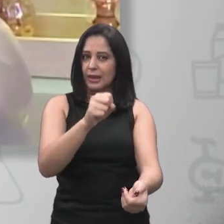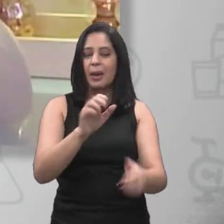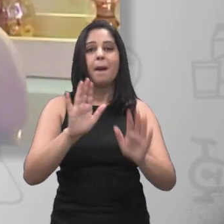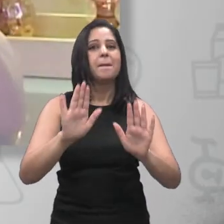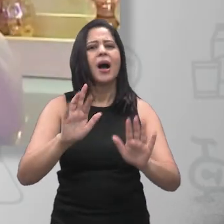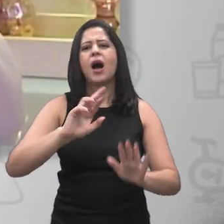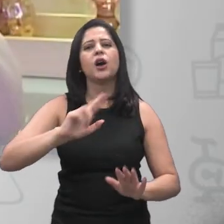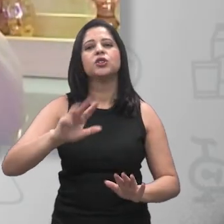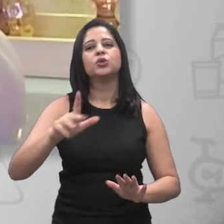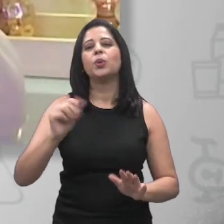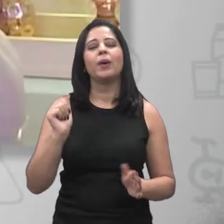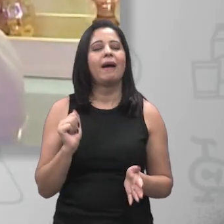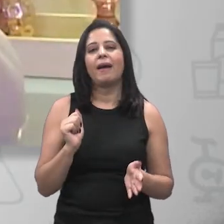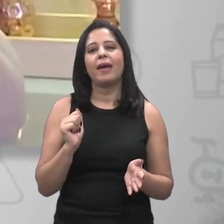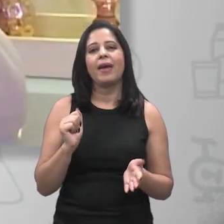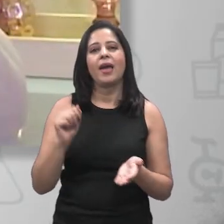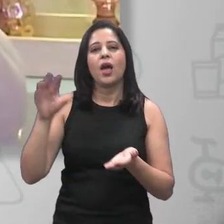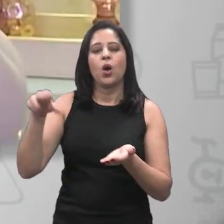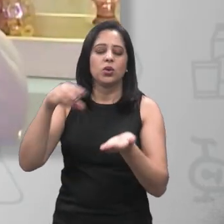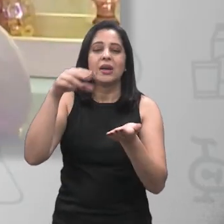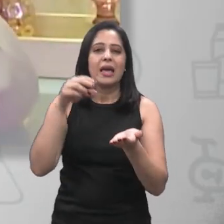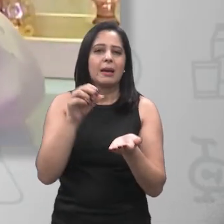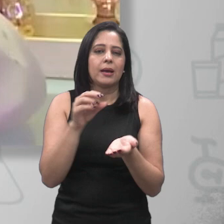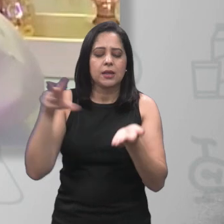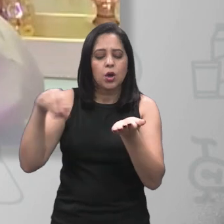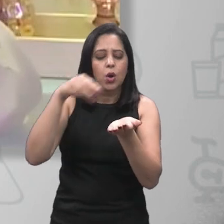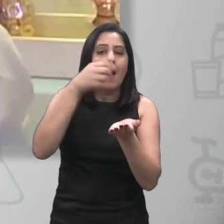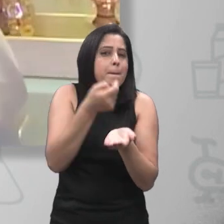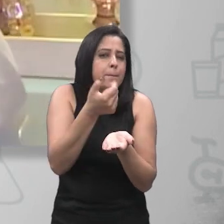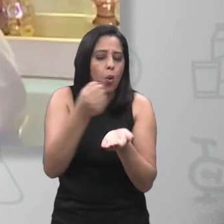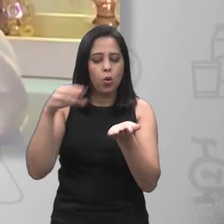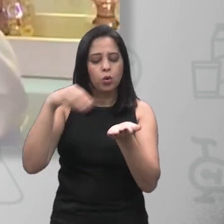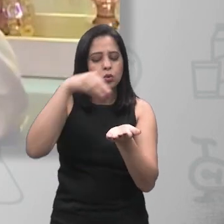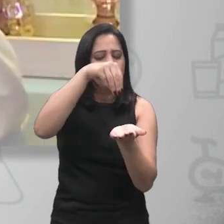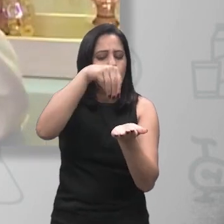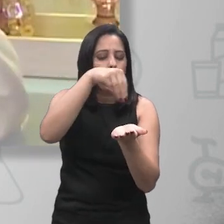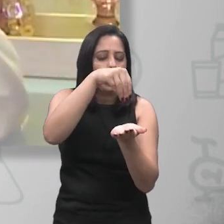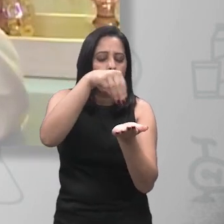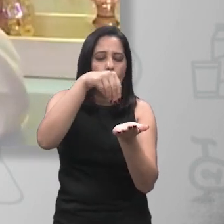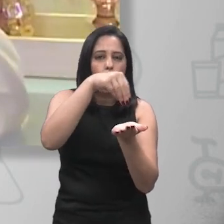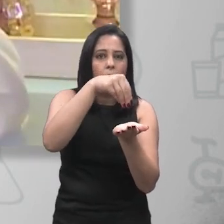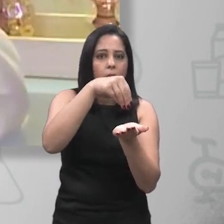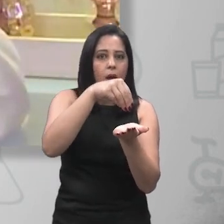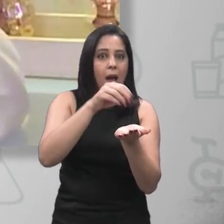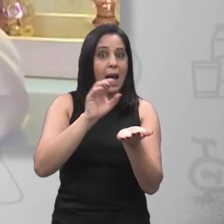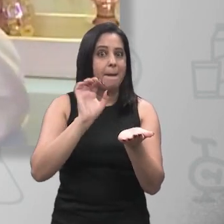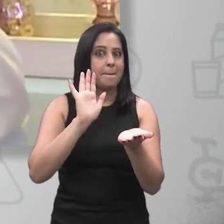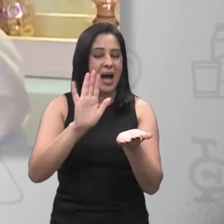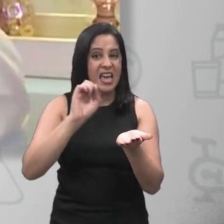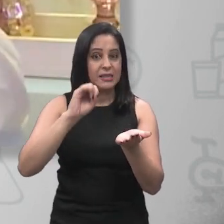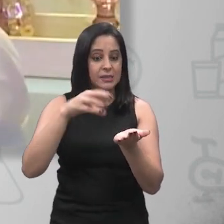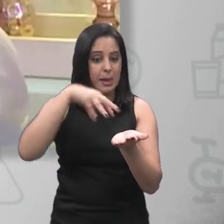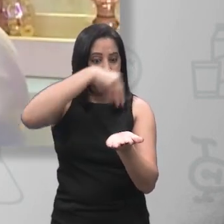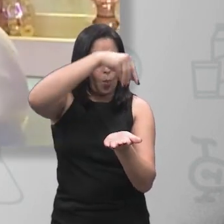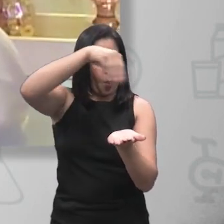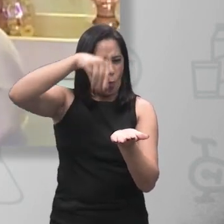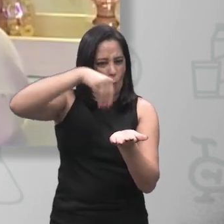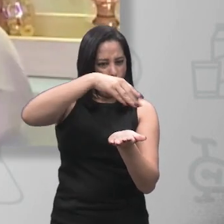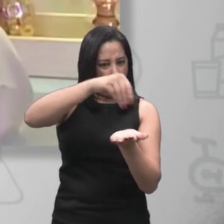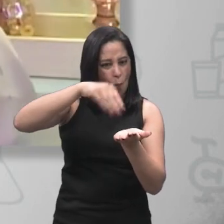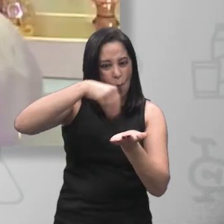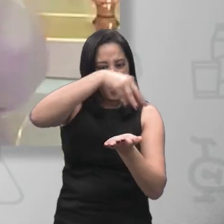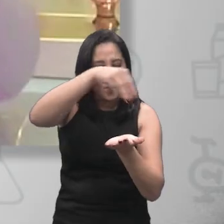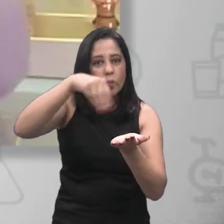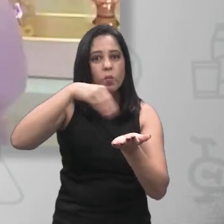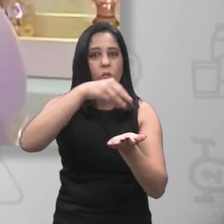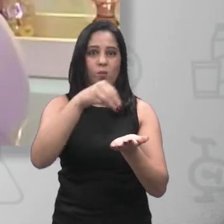Mas não é aquele sal que você coloca um sabor no arroz, no feijão. O excesso de sódio é um implicador quando